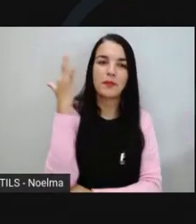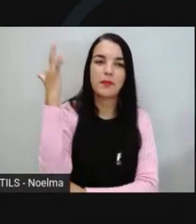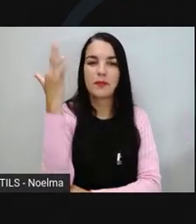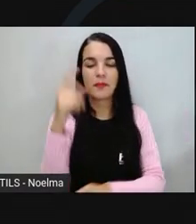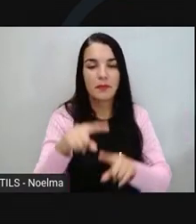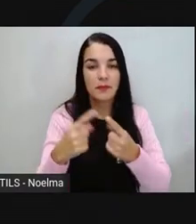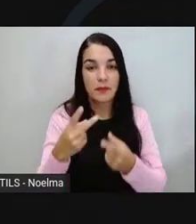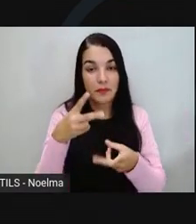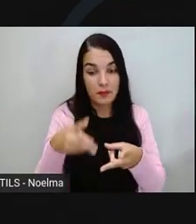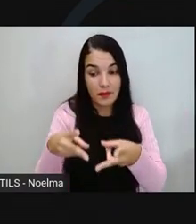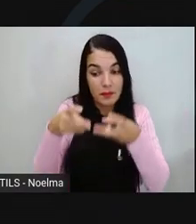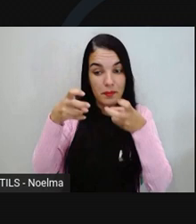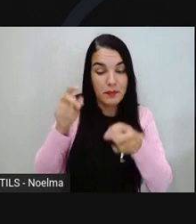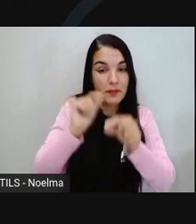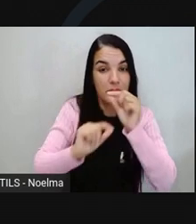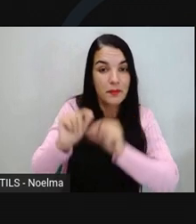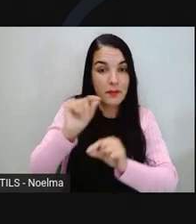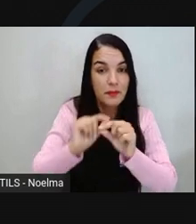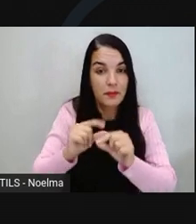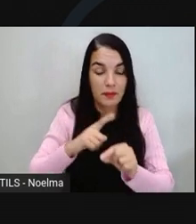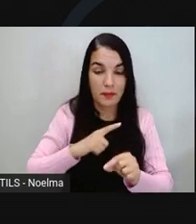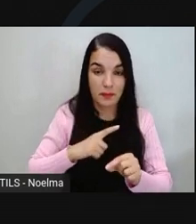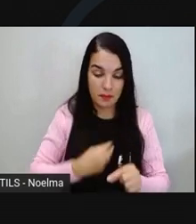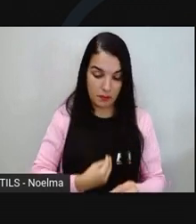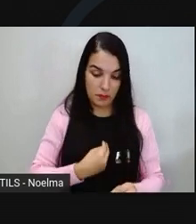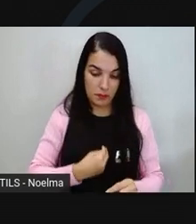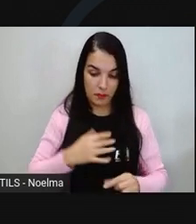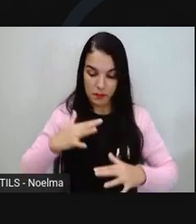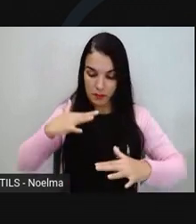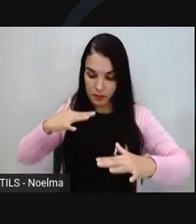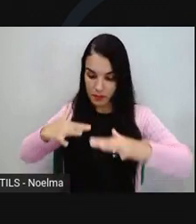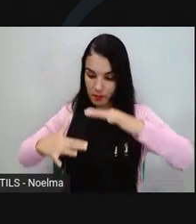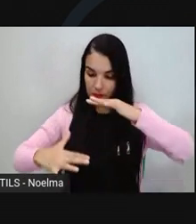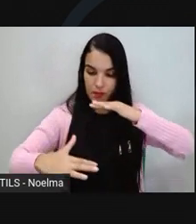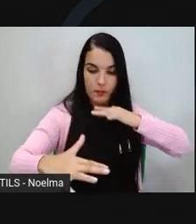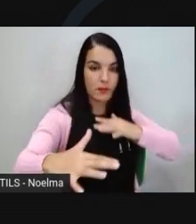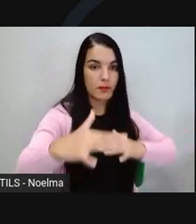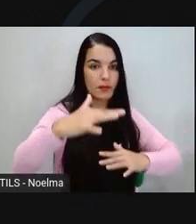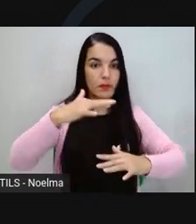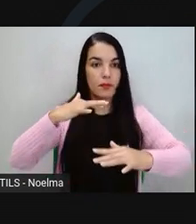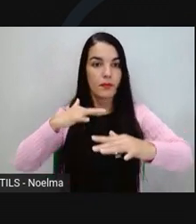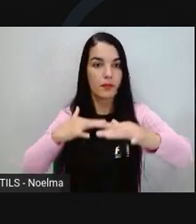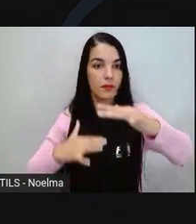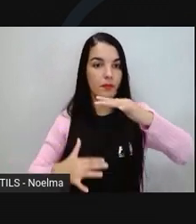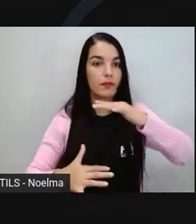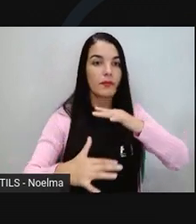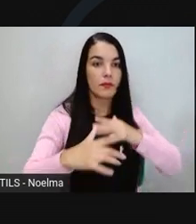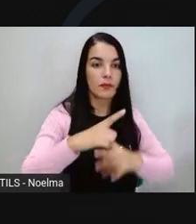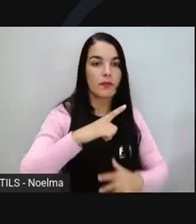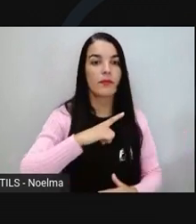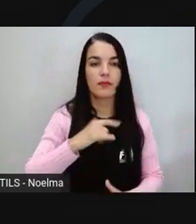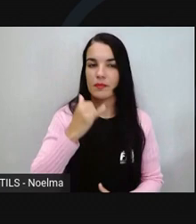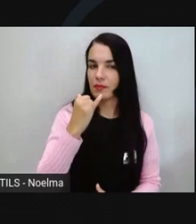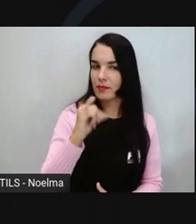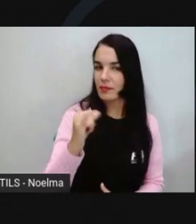Podemos ver, portanto, que existe um fluxo unidirecional de energia entre os seres vivos.